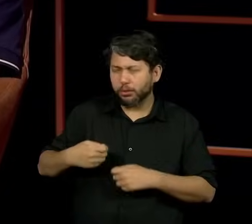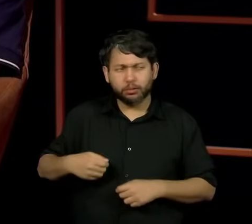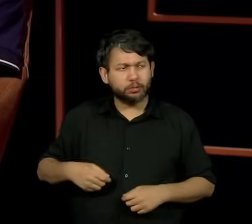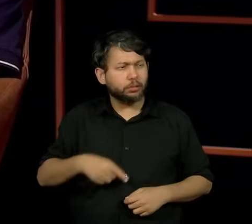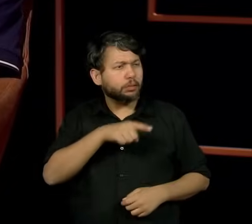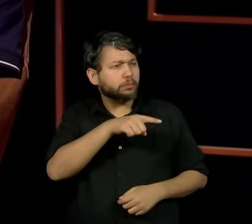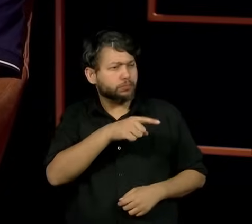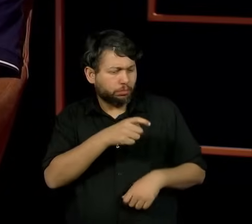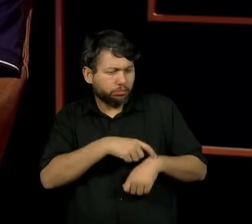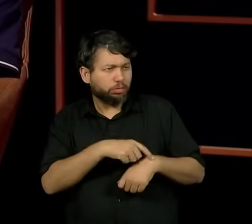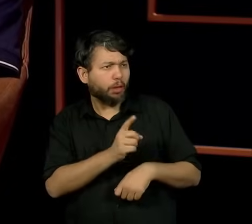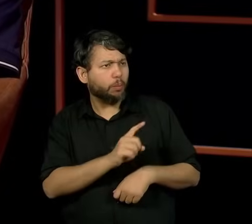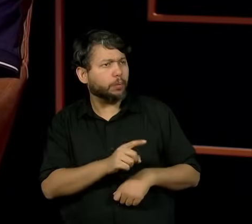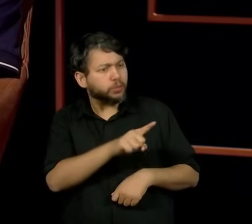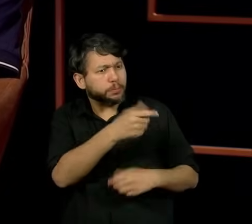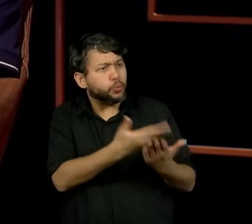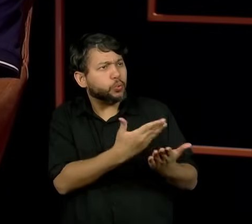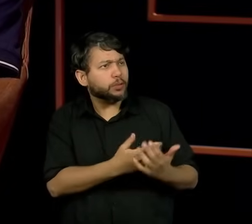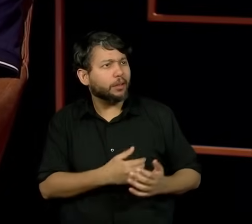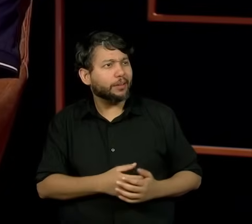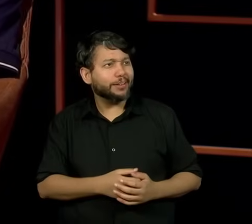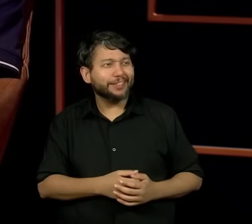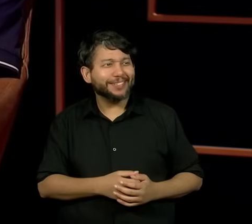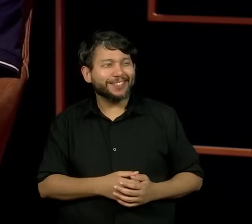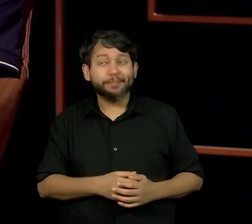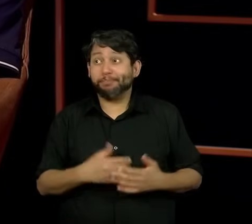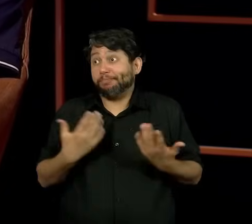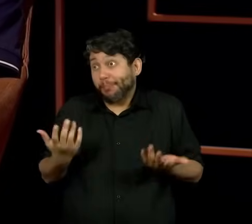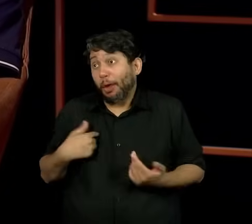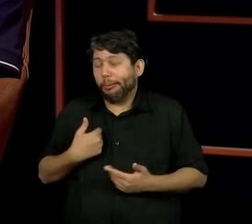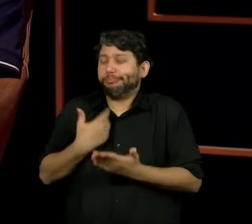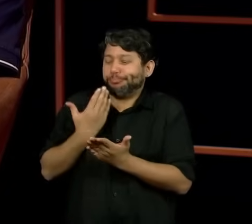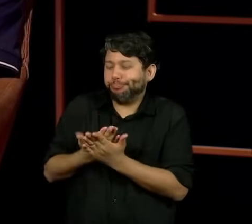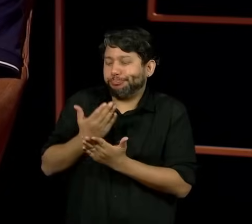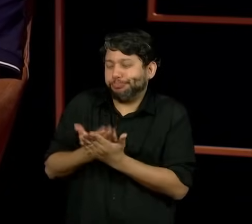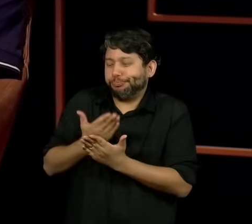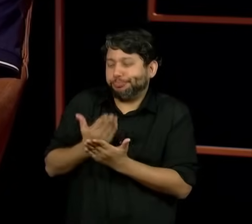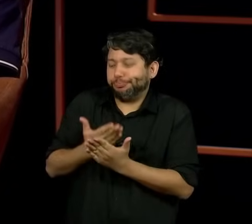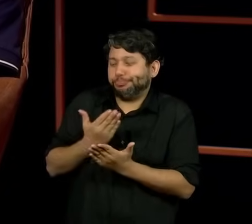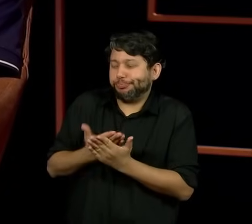estudei. Mas depois de um tempo, ele falou, vamos jantar. Pô,